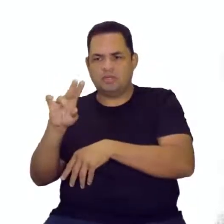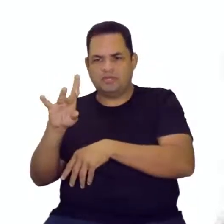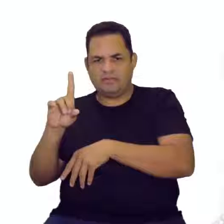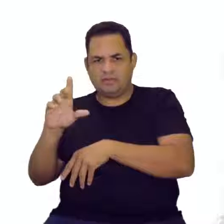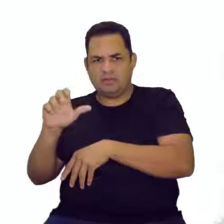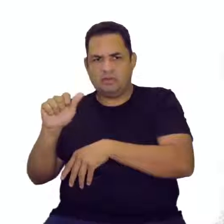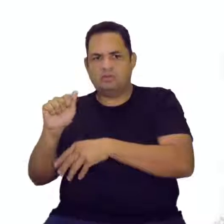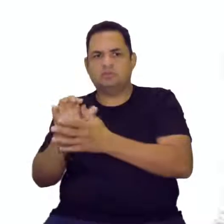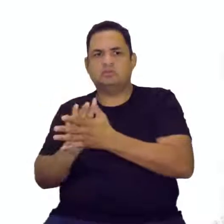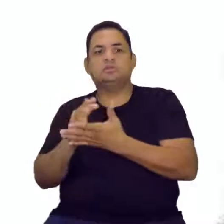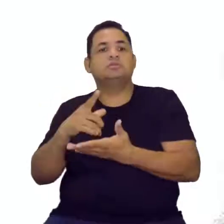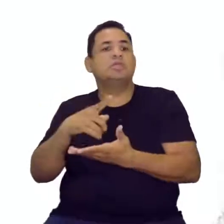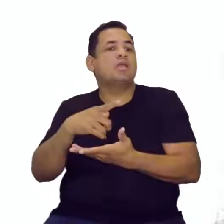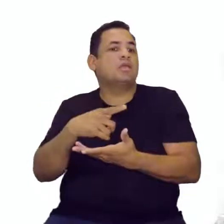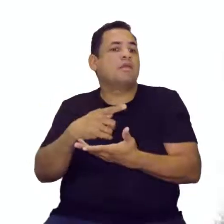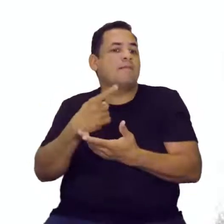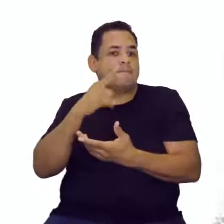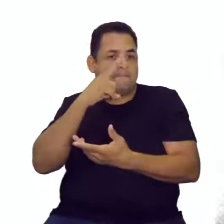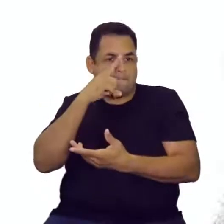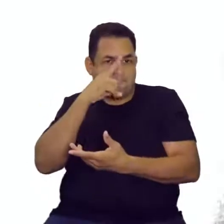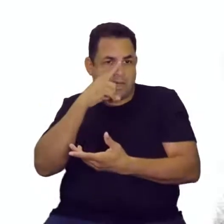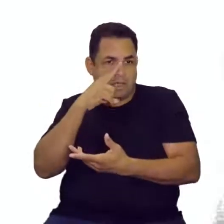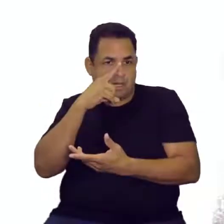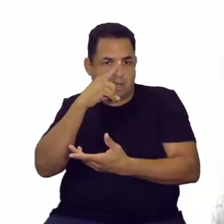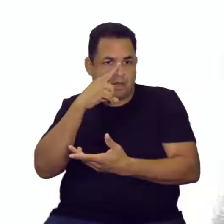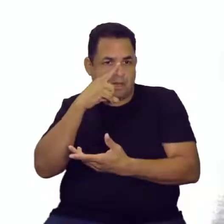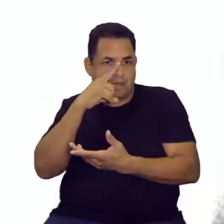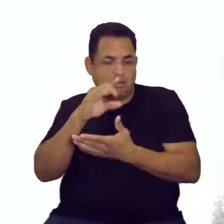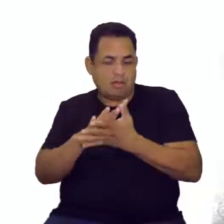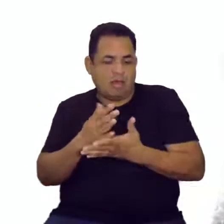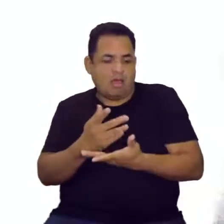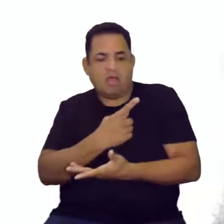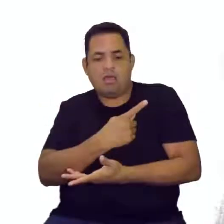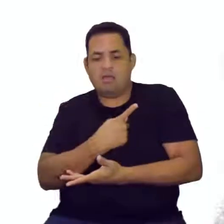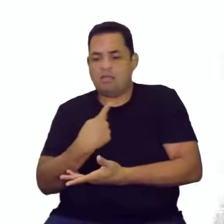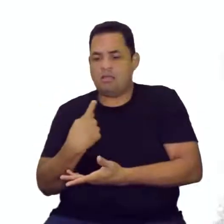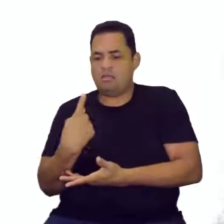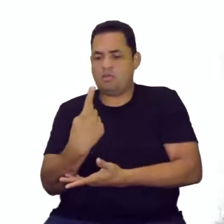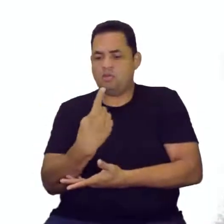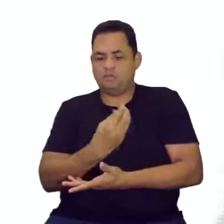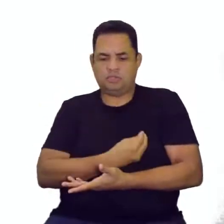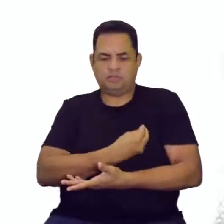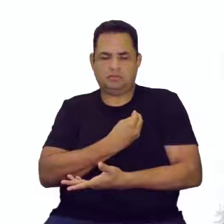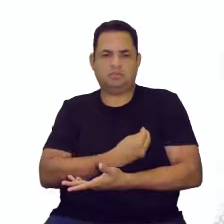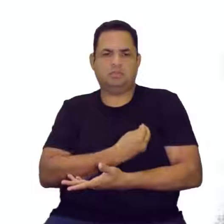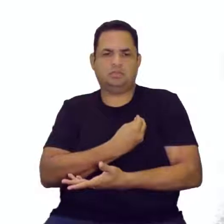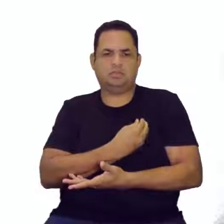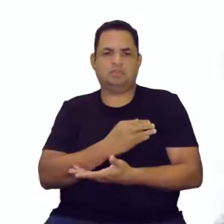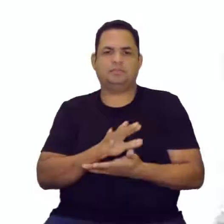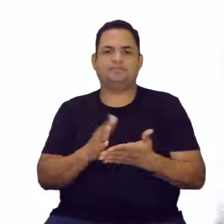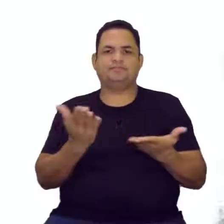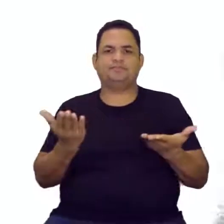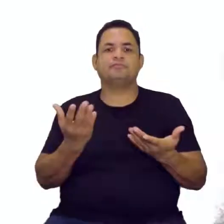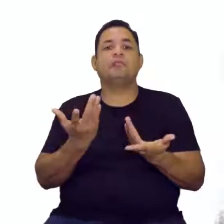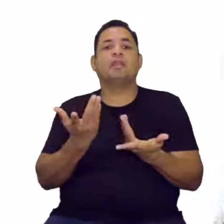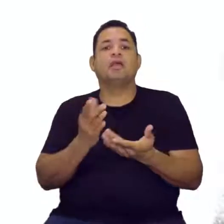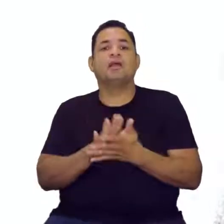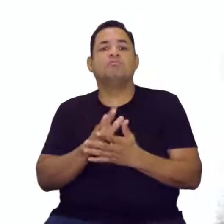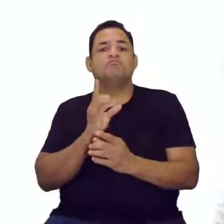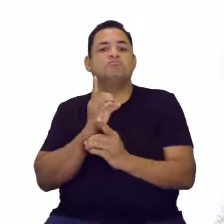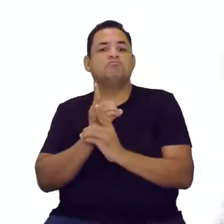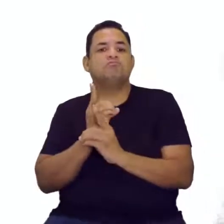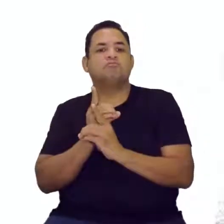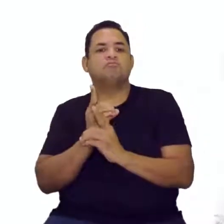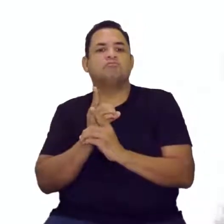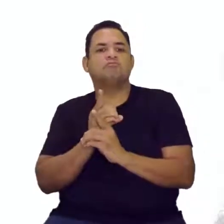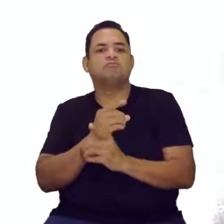ultravioletas prejudiciais aos seres vivos. A camada de ozônio, ela se encontra